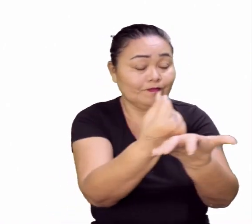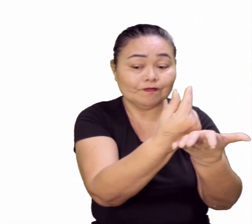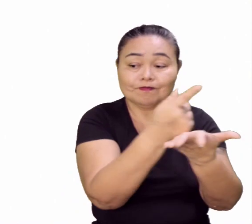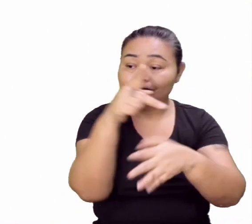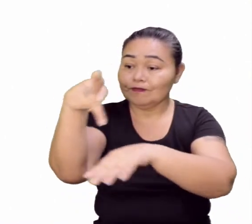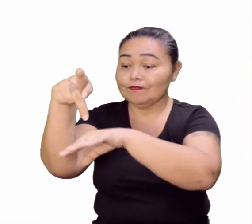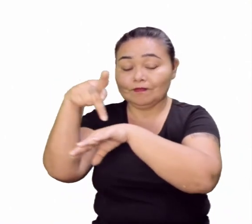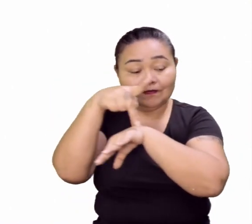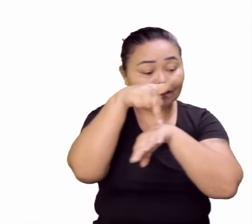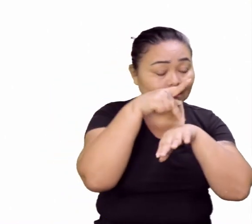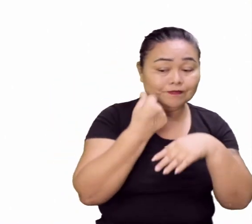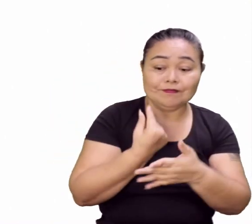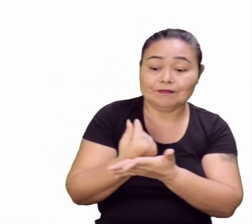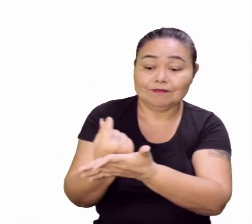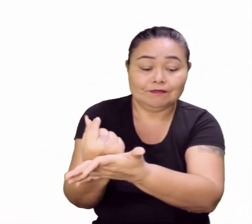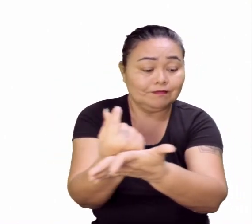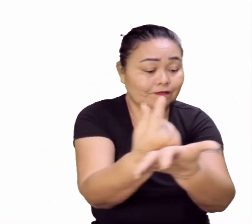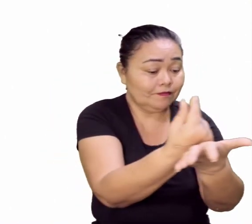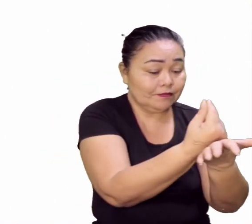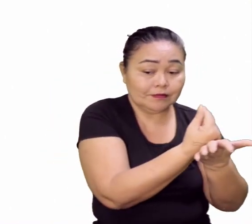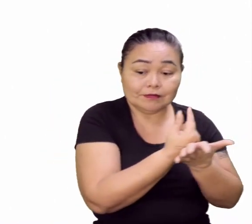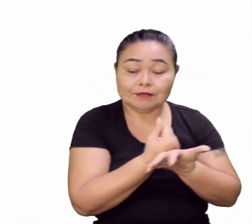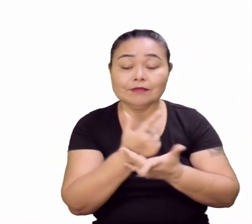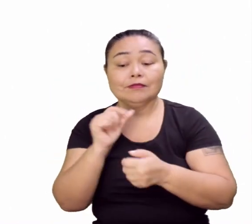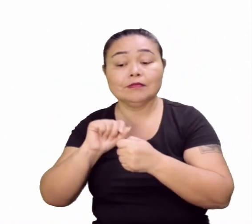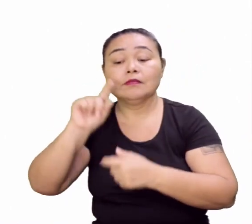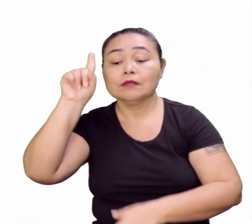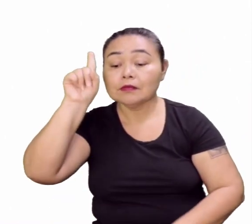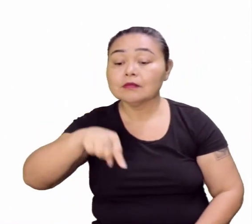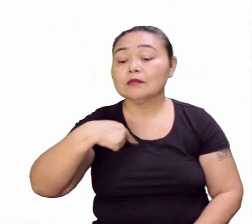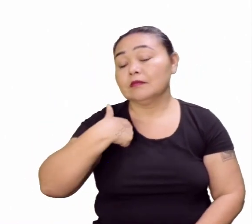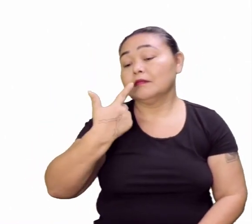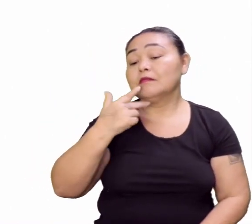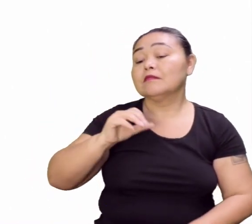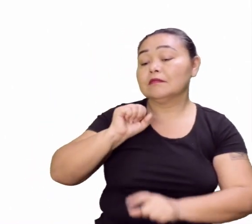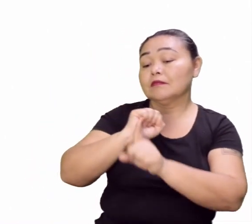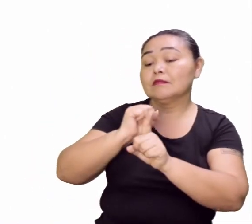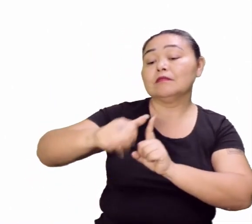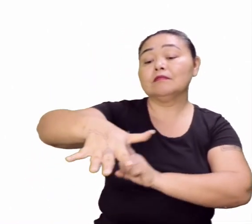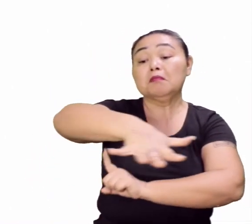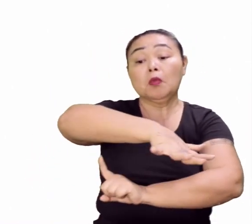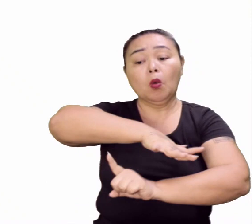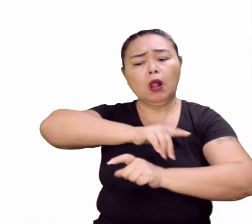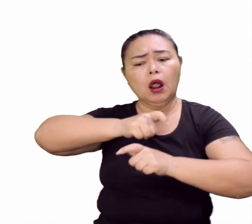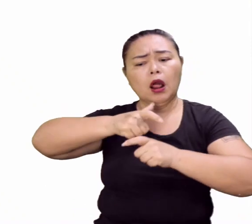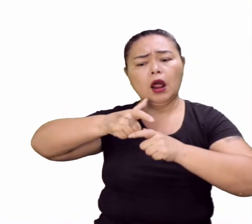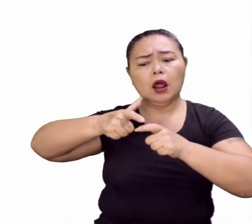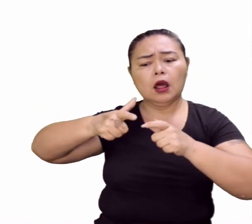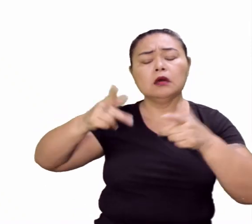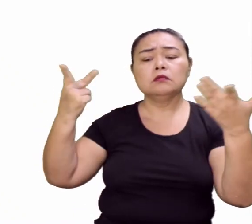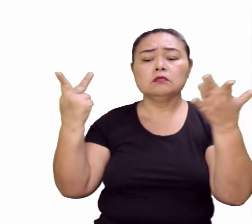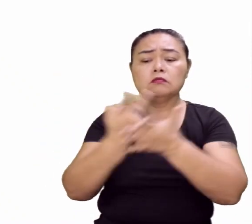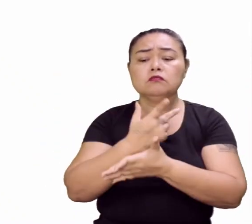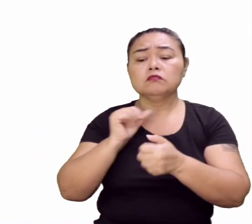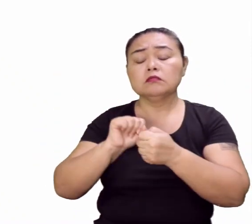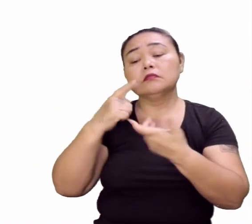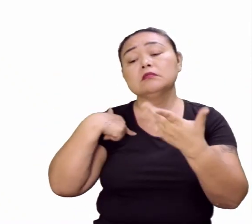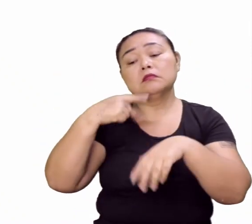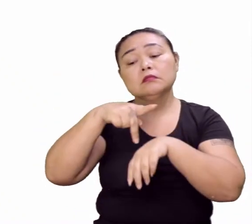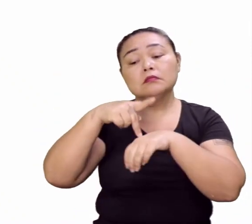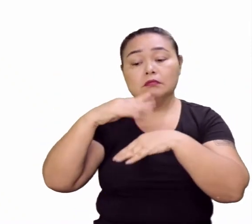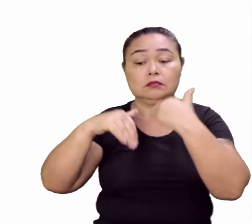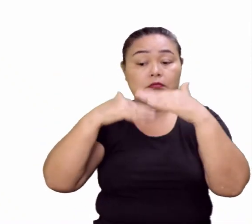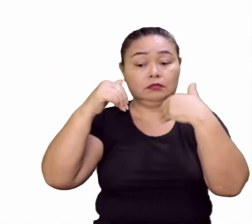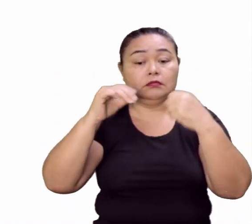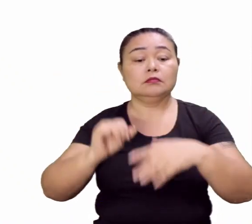e, obviamente, se terá um fluxo maior econômico, aquela sociedade vai crescer como um todo. Foi o que aconteceu com os países desenvolvidos.